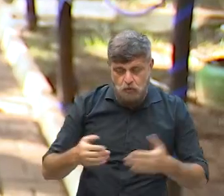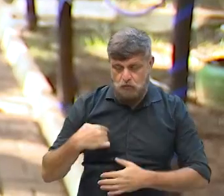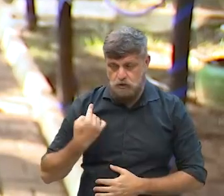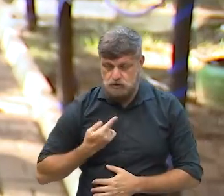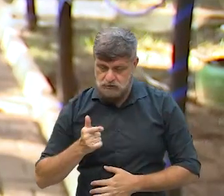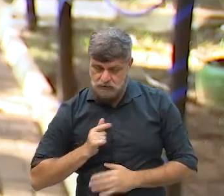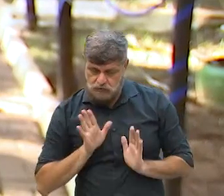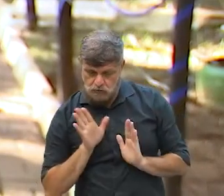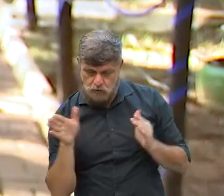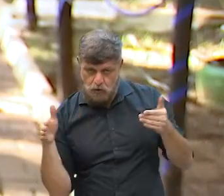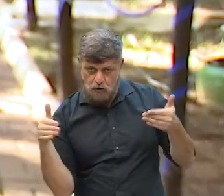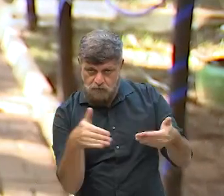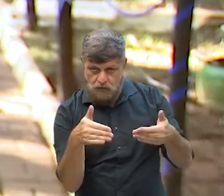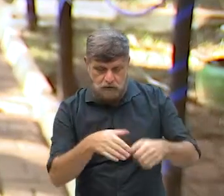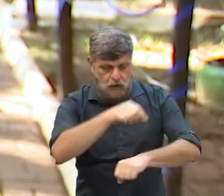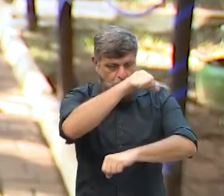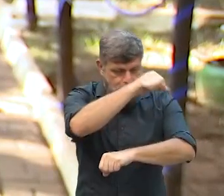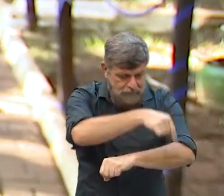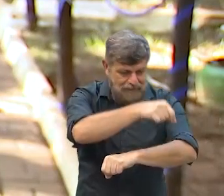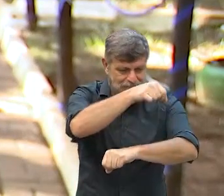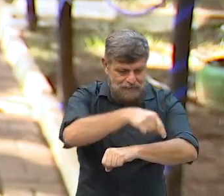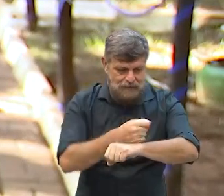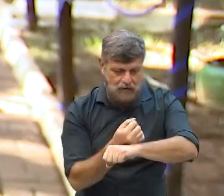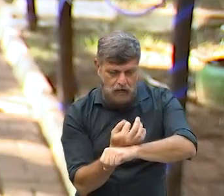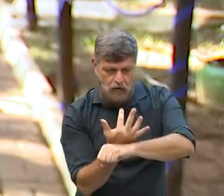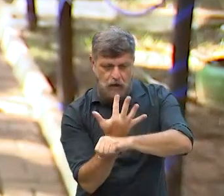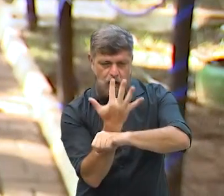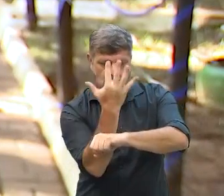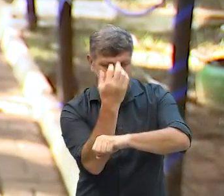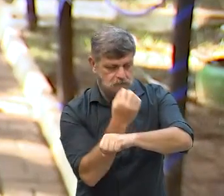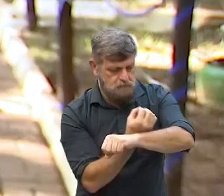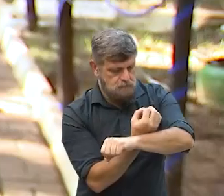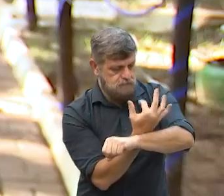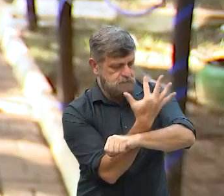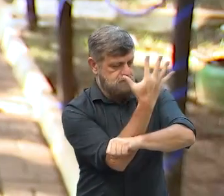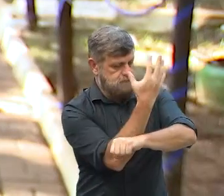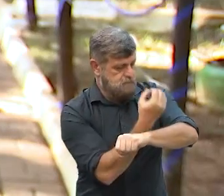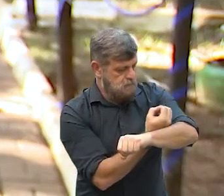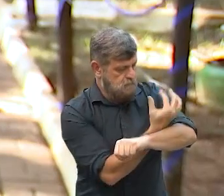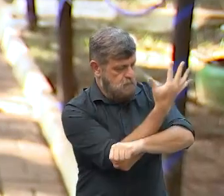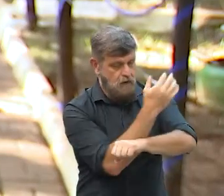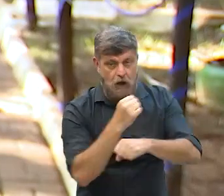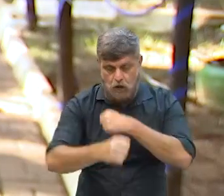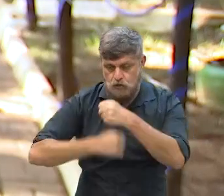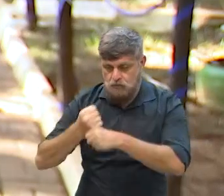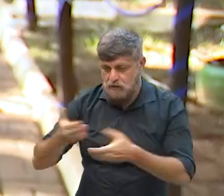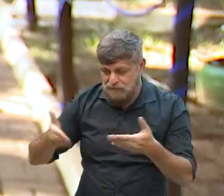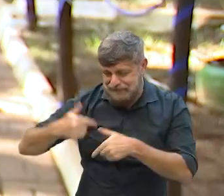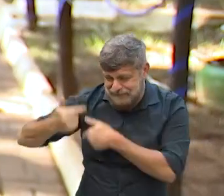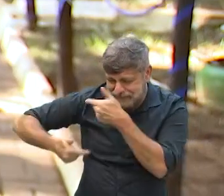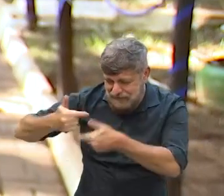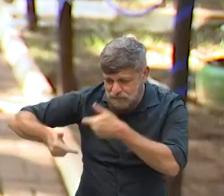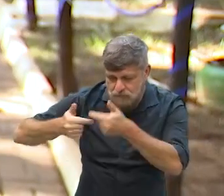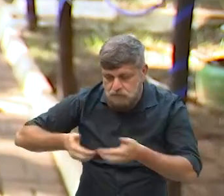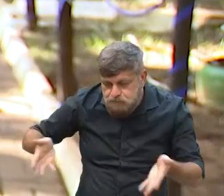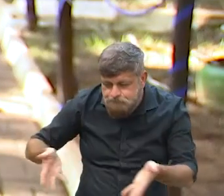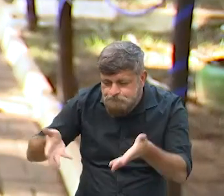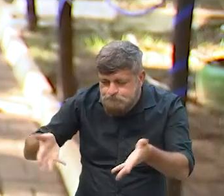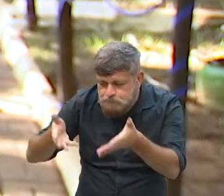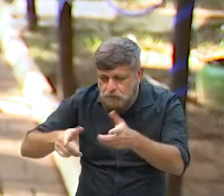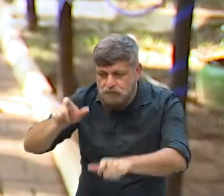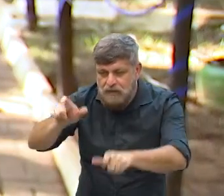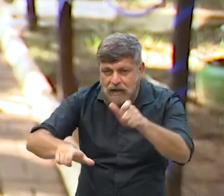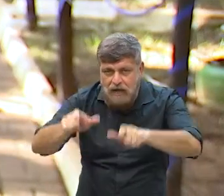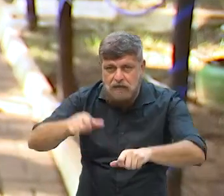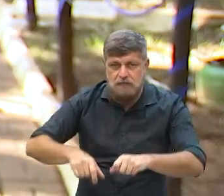esse foco do plano de arborização urbana, né? Esse ano a gente pretende trabalhar bastante no incentivo a plantios